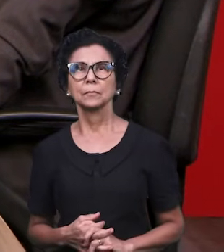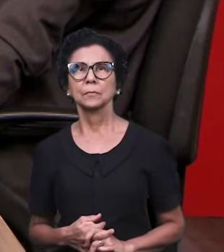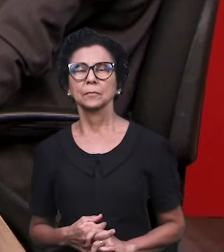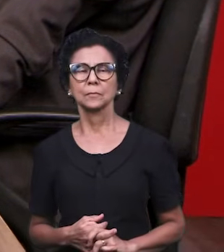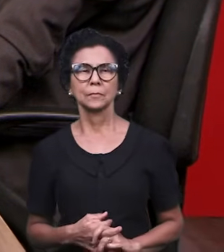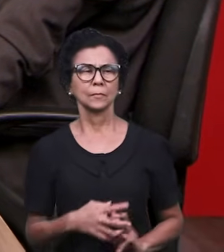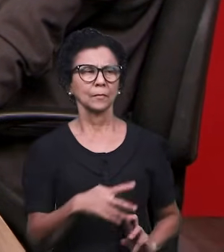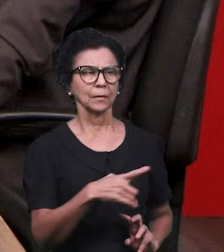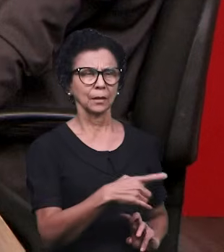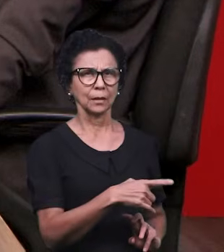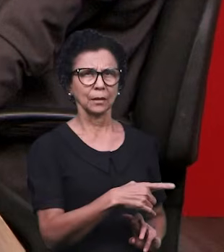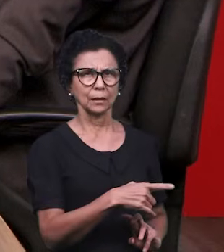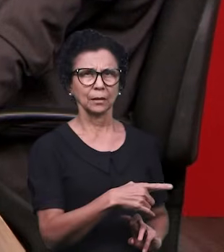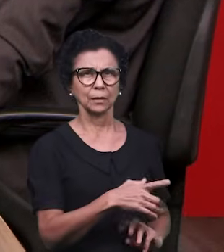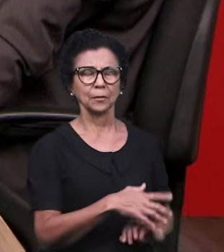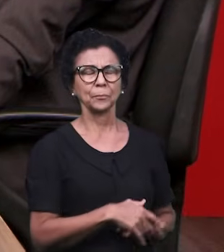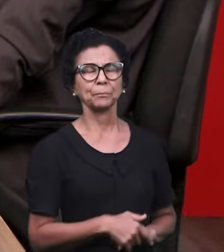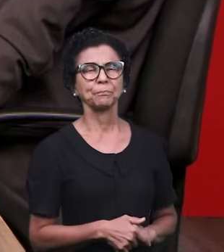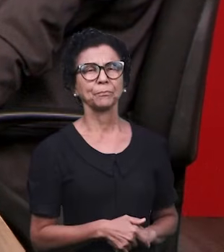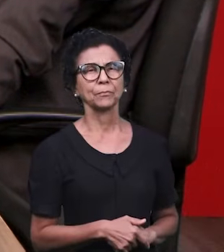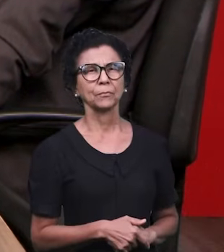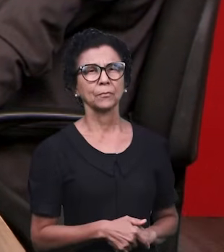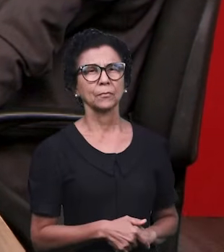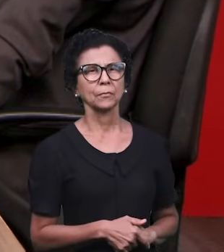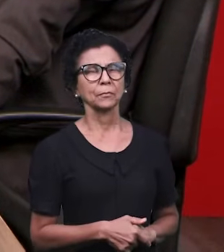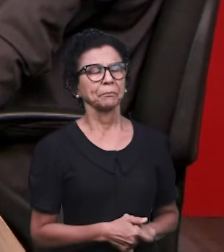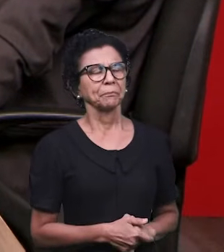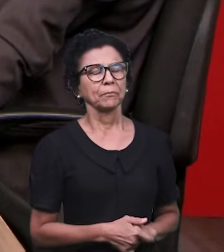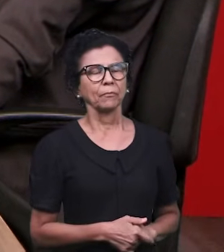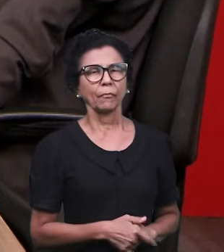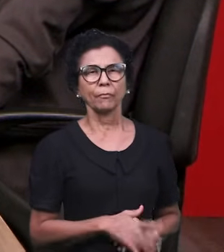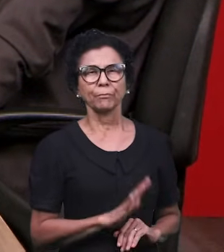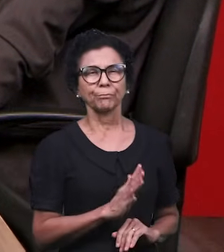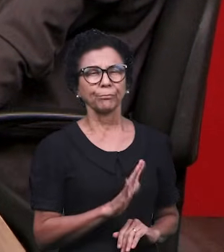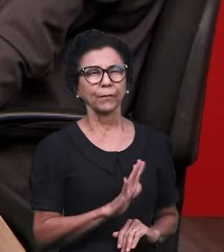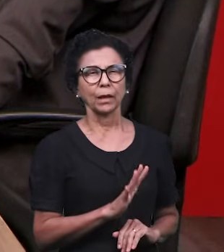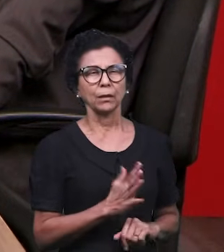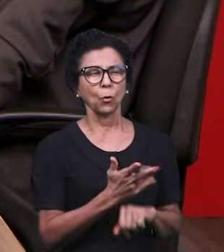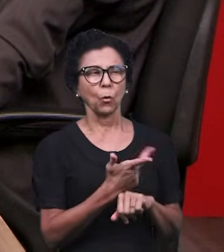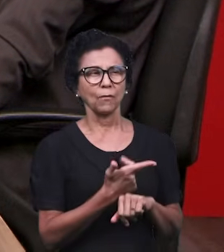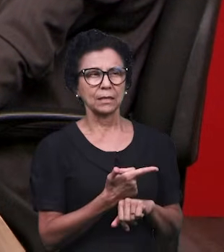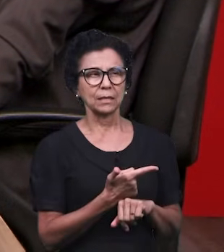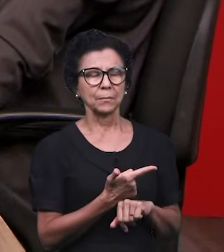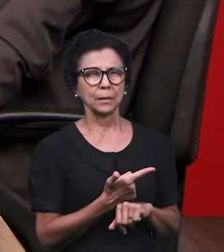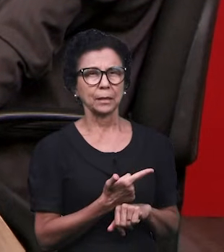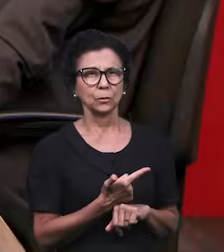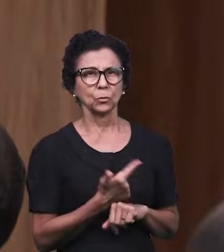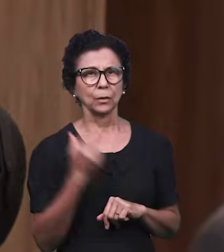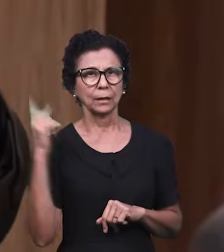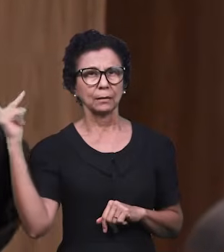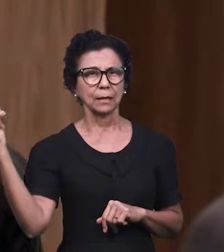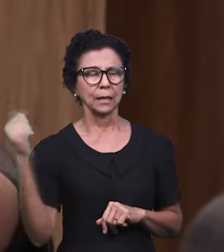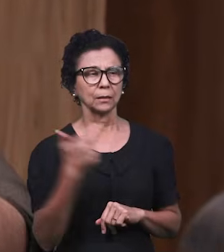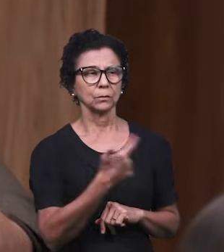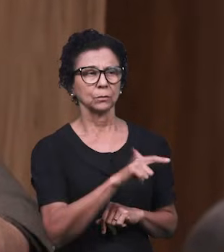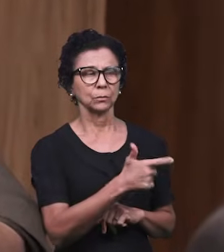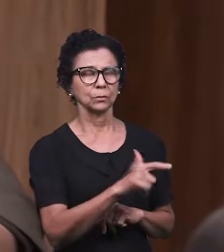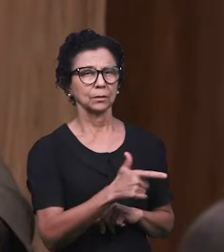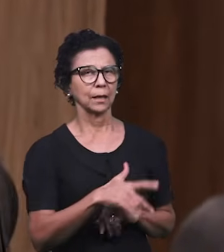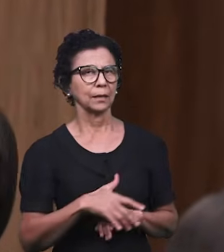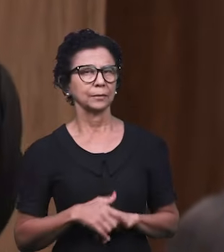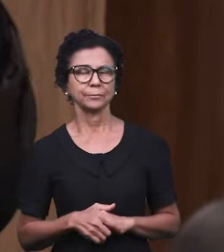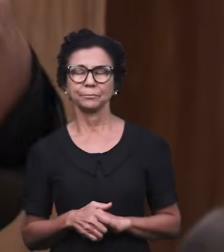argumentos eternos para preservar o homem da condenação eterna, mas o Espírito Santo é aquele que nos